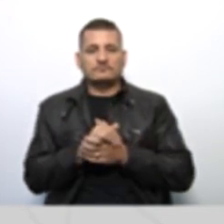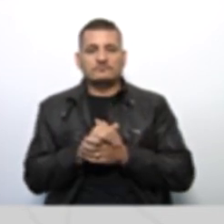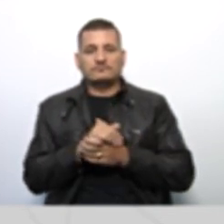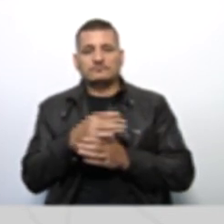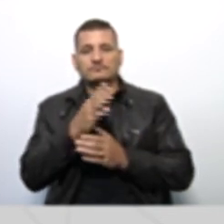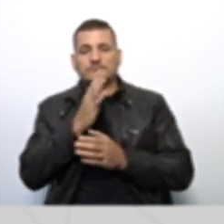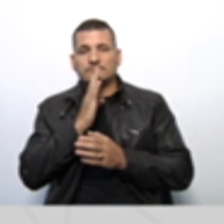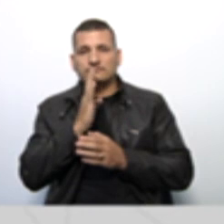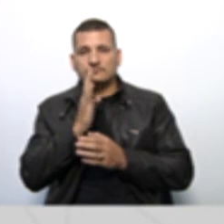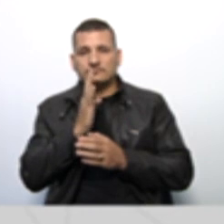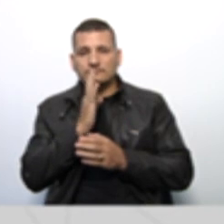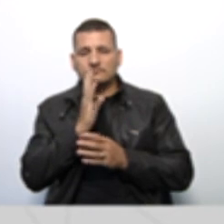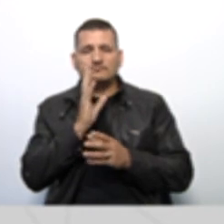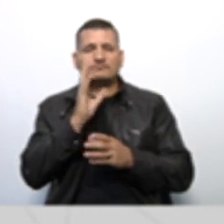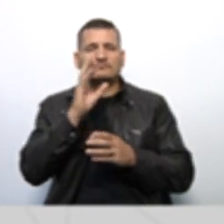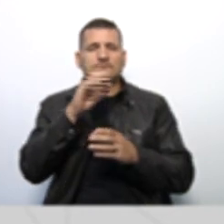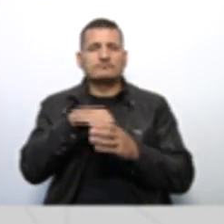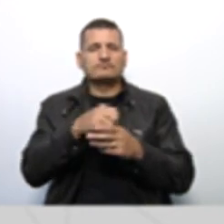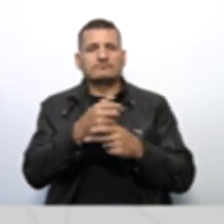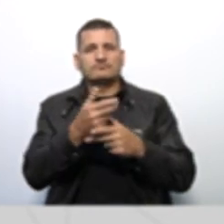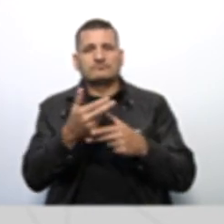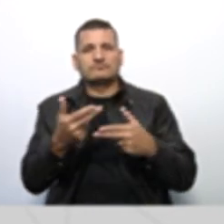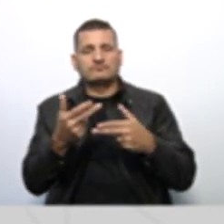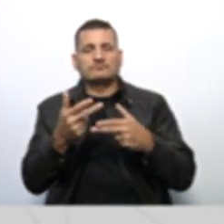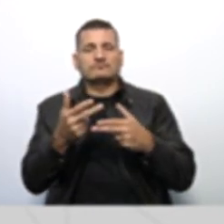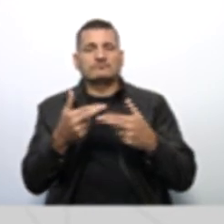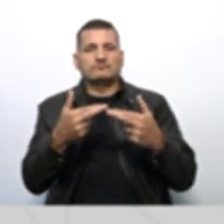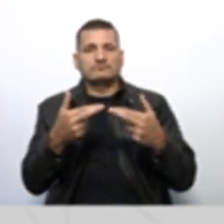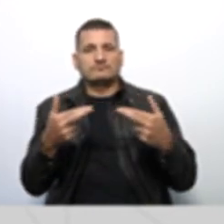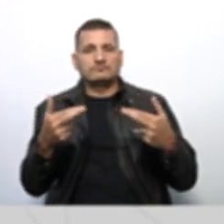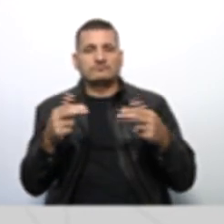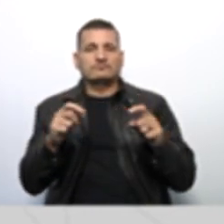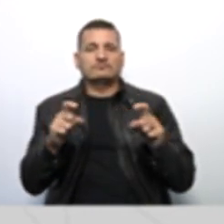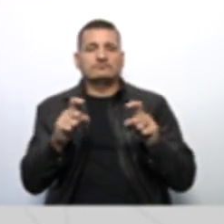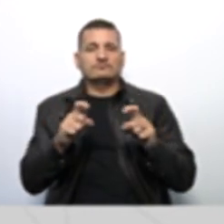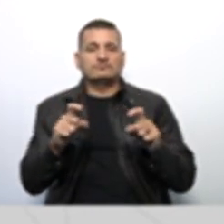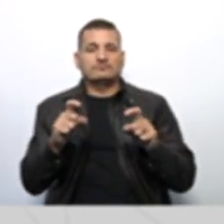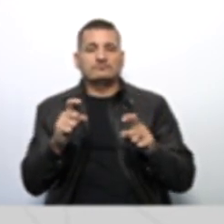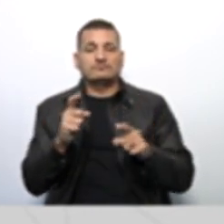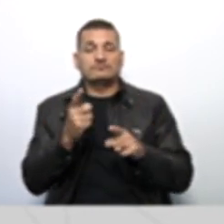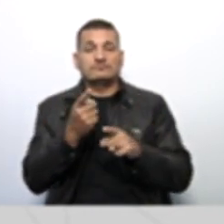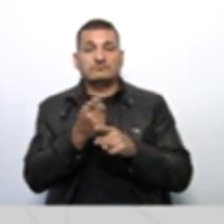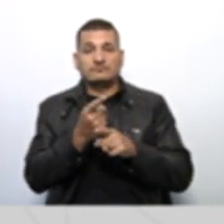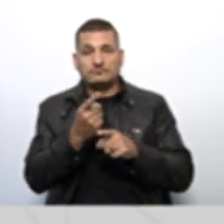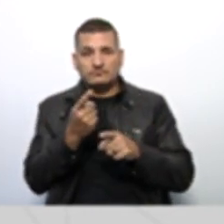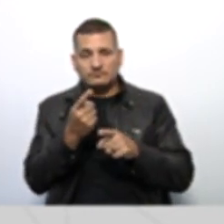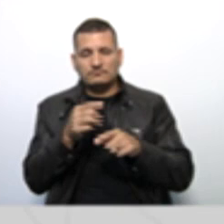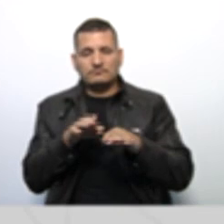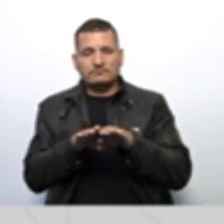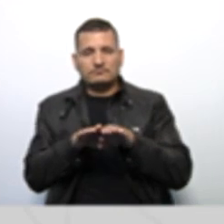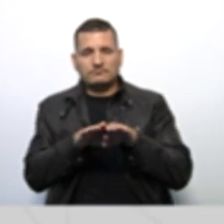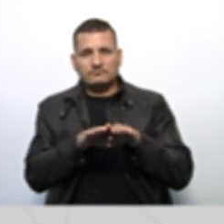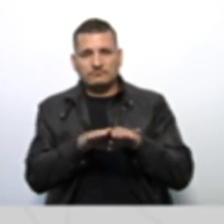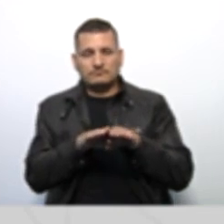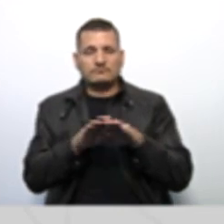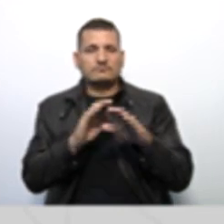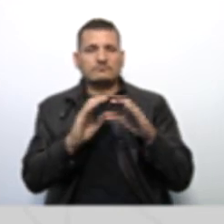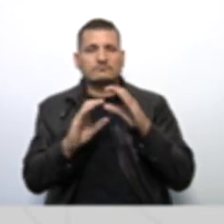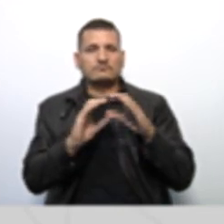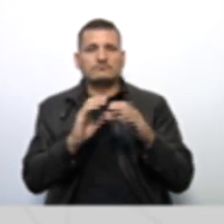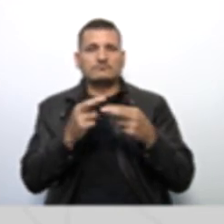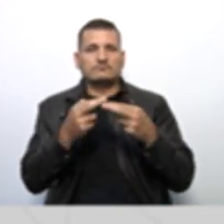Conhecer os componentes de redes de computadores, identificar os padrões de comunicação de